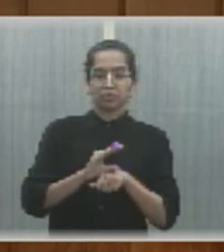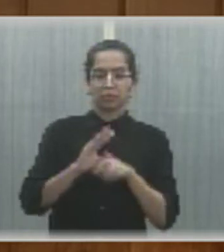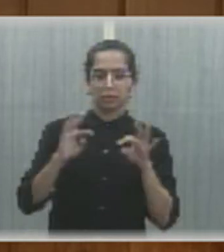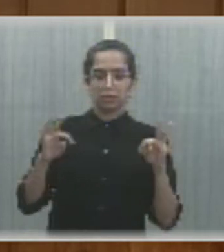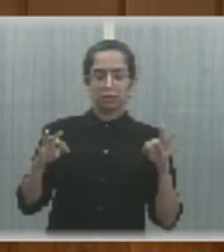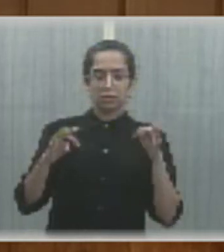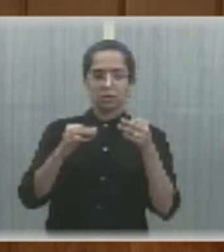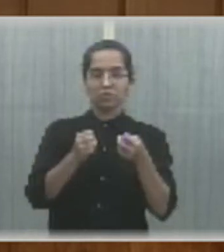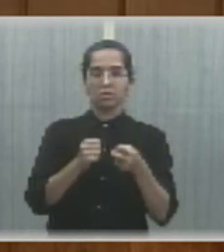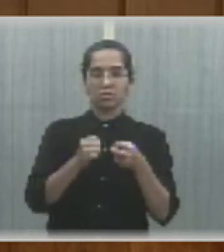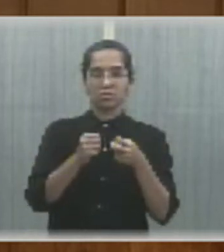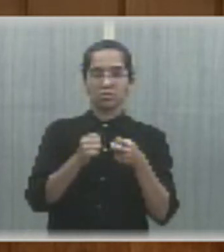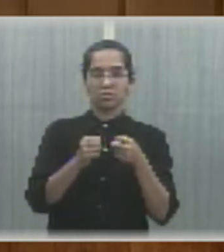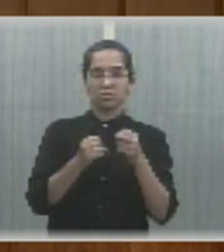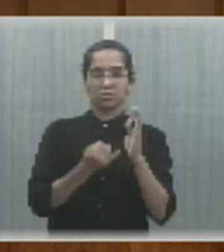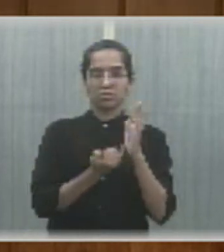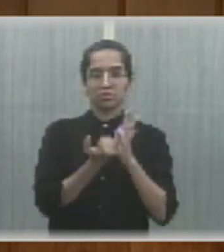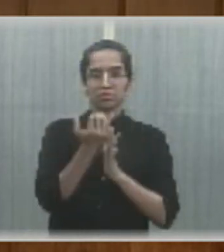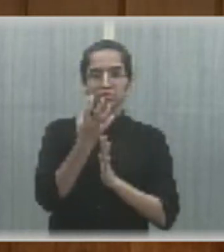os